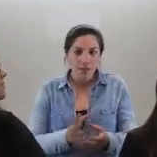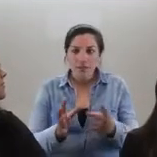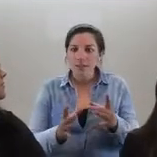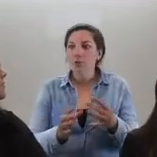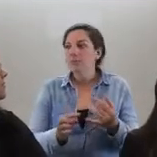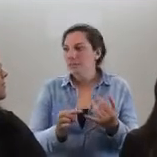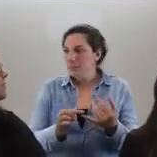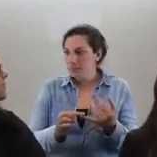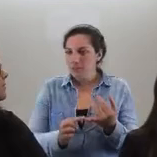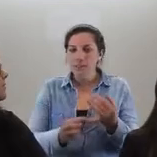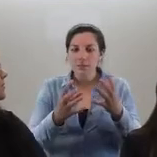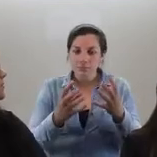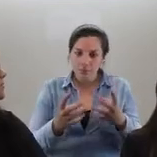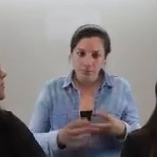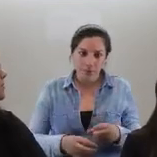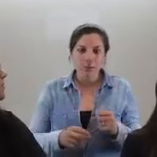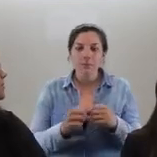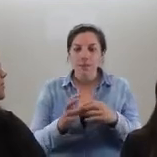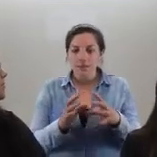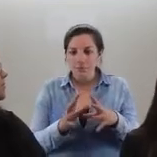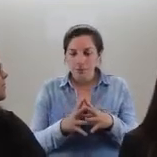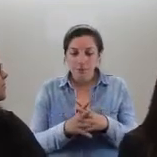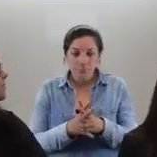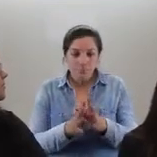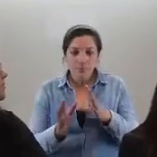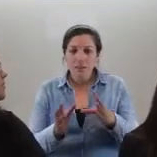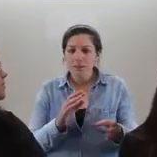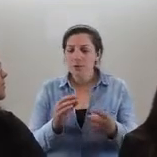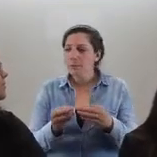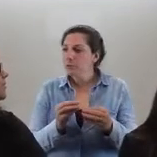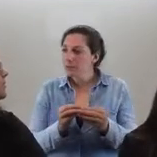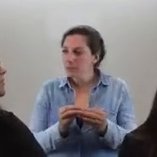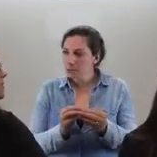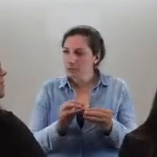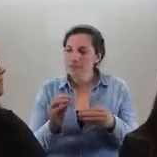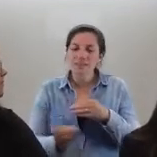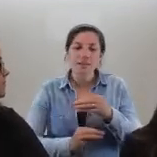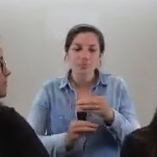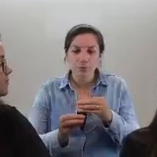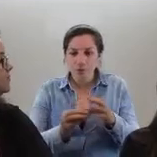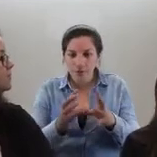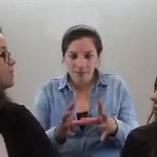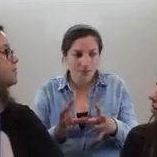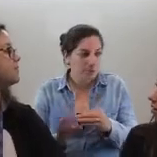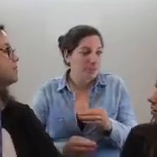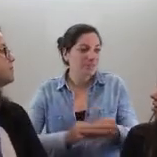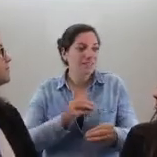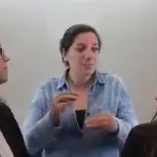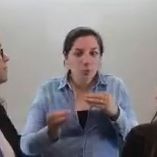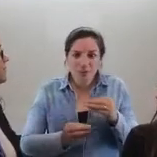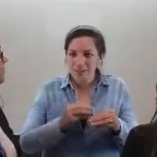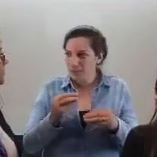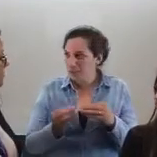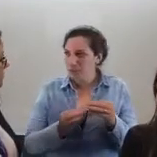exercício. E aí, como não tem a possibilidade de imprimir, enfim, se torna muito trabalhoso fazer porque tu faz a leitura, mas